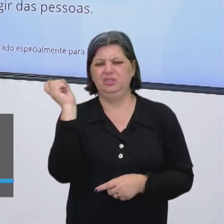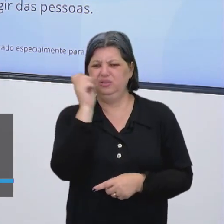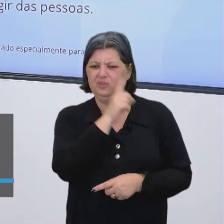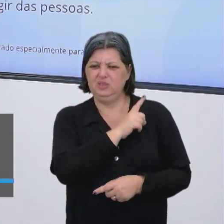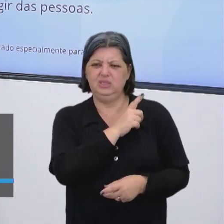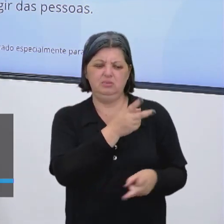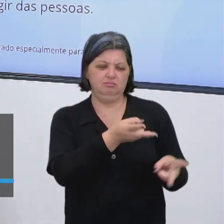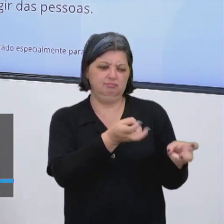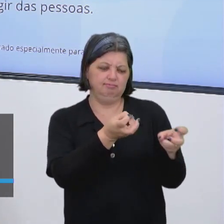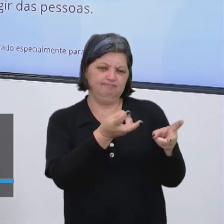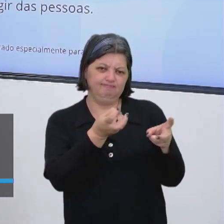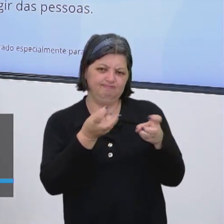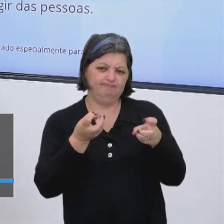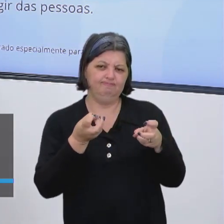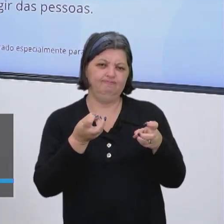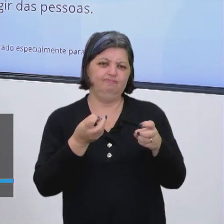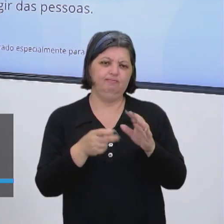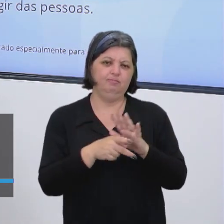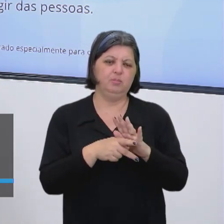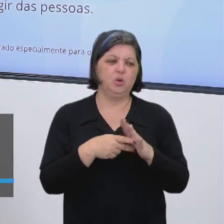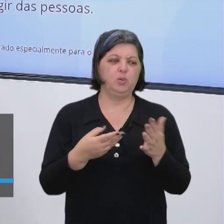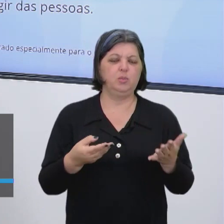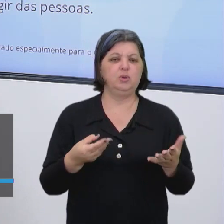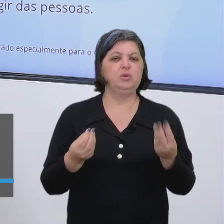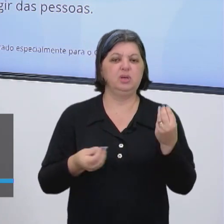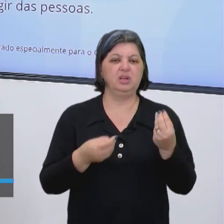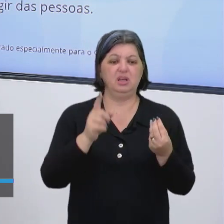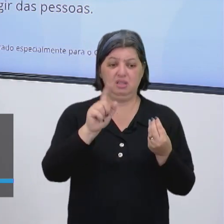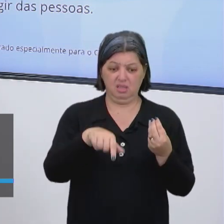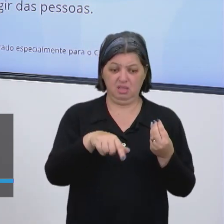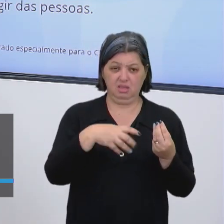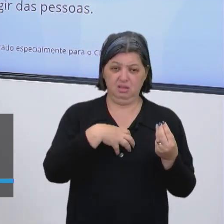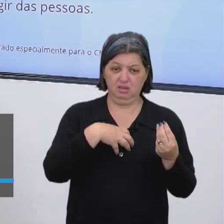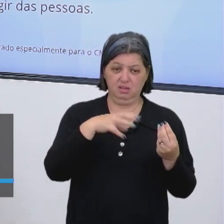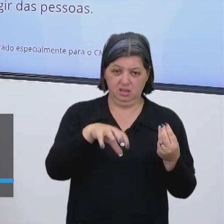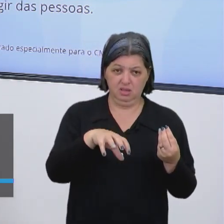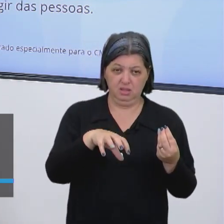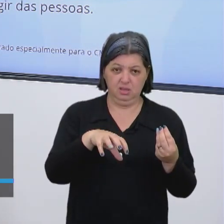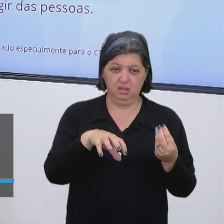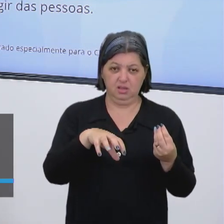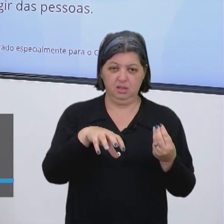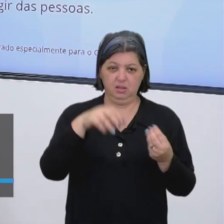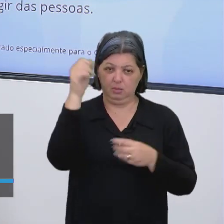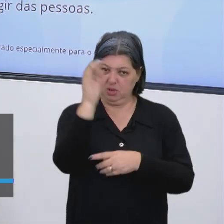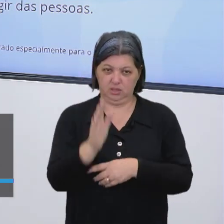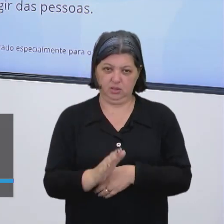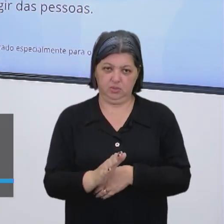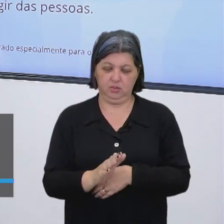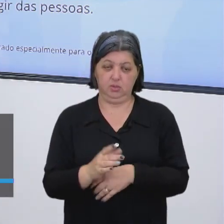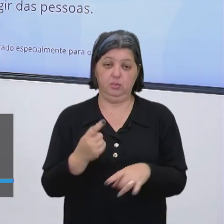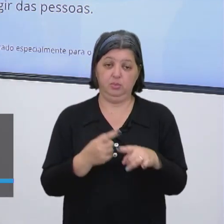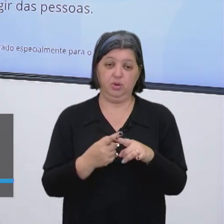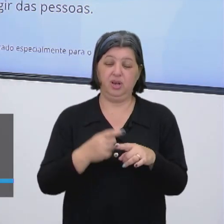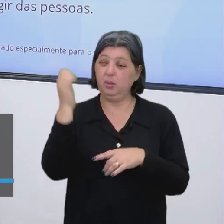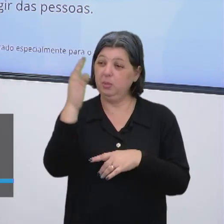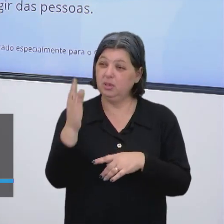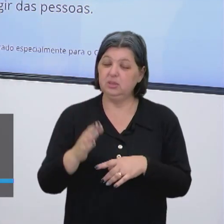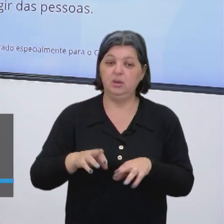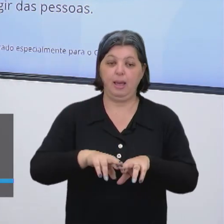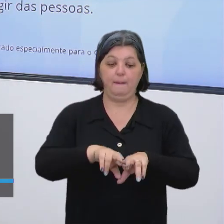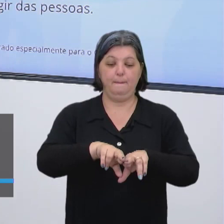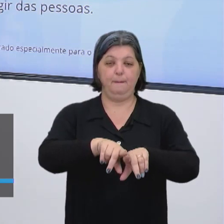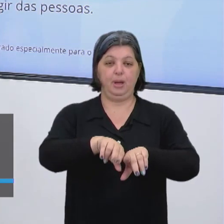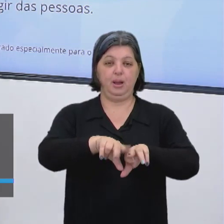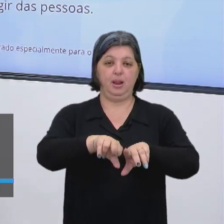olhar e falar assim, taxativamente, que isso aqui é o Brasil. Porque o Brasil é muito plural.